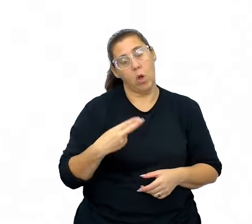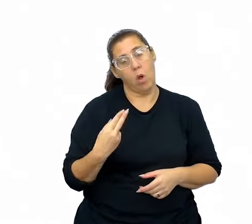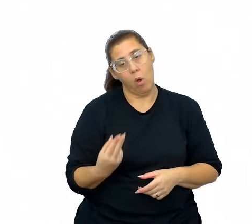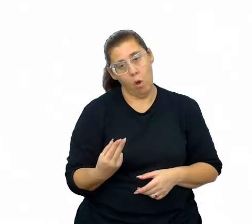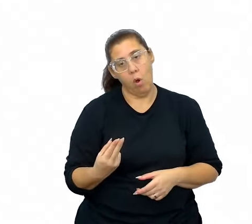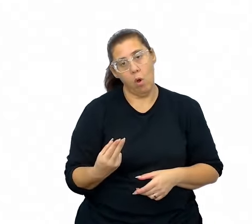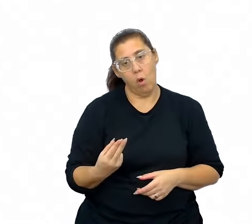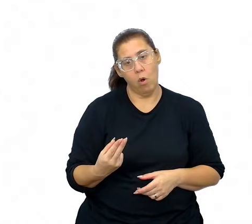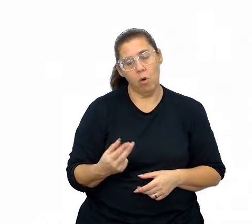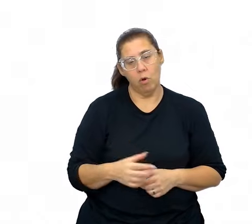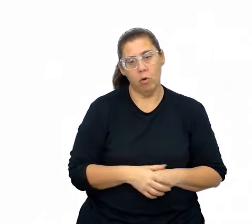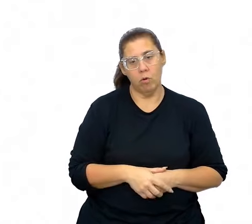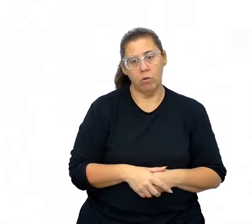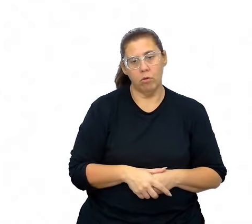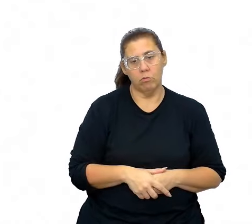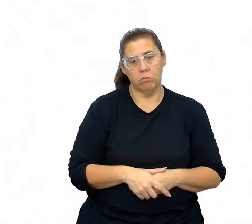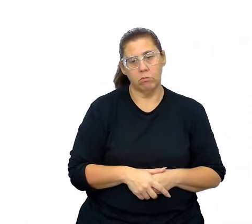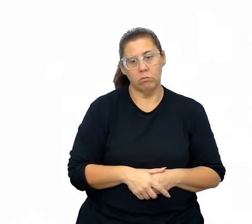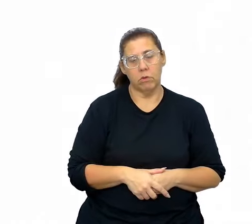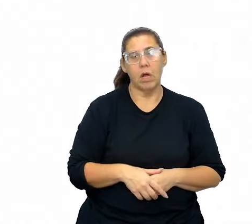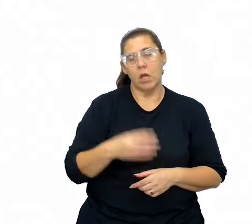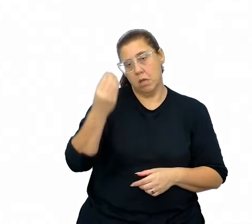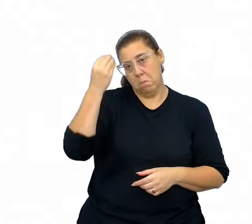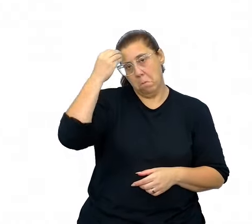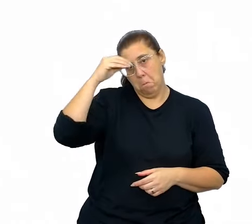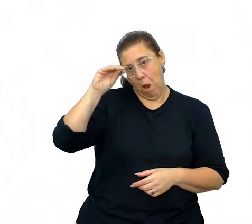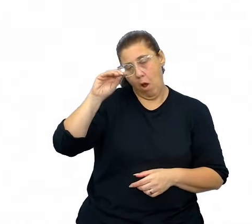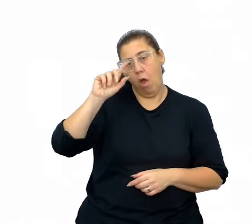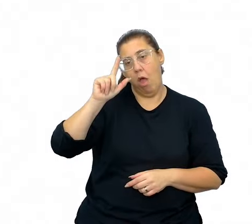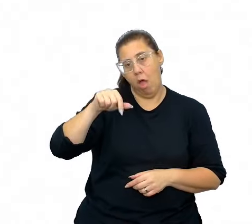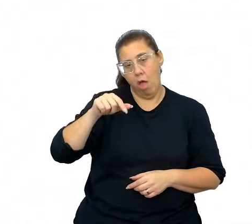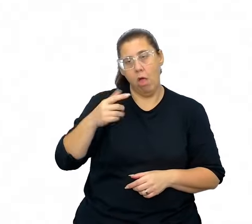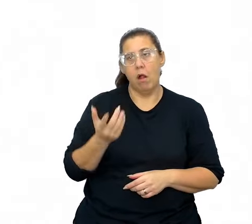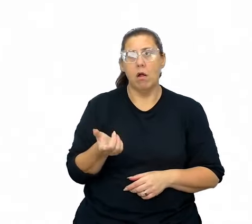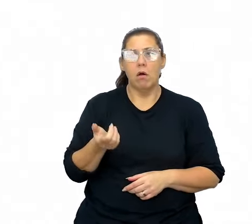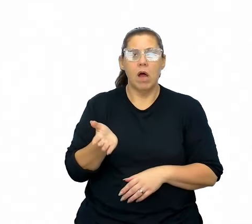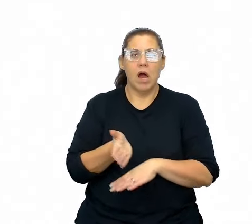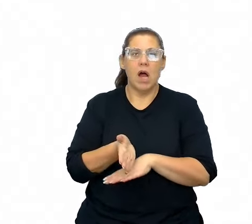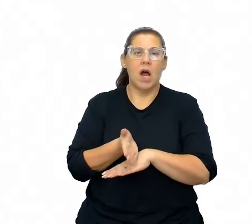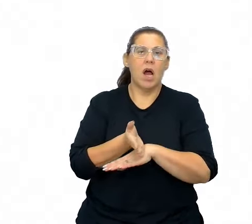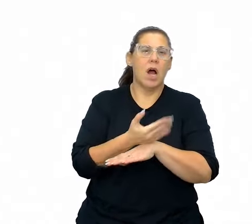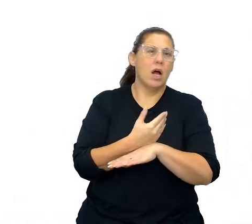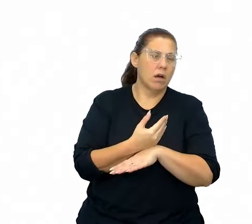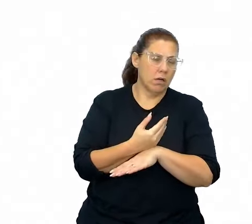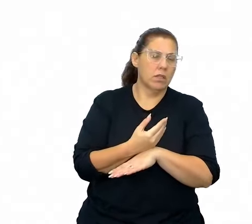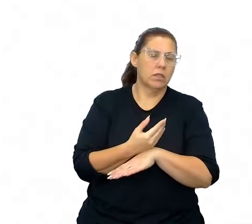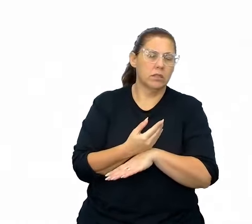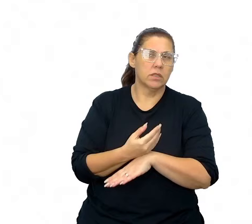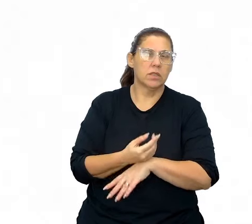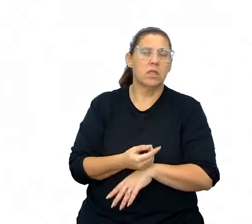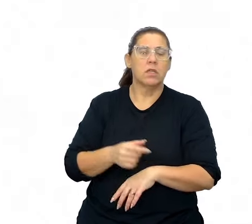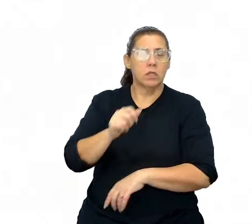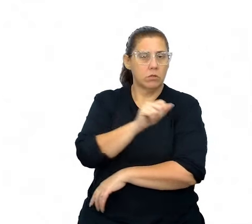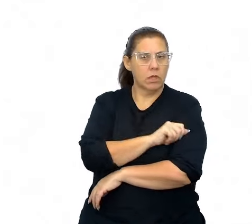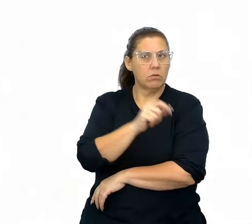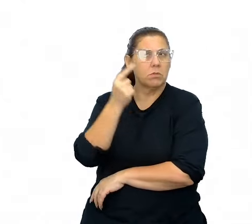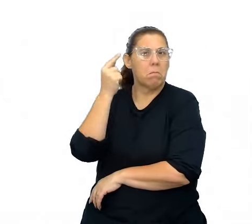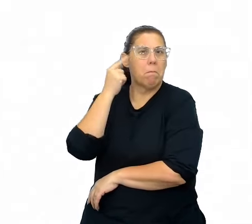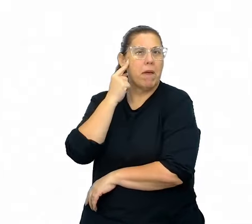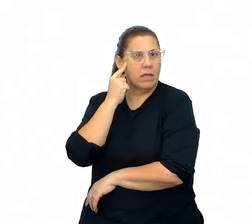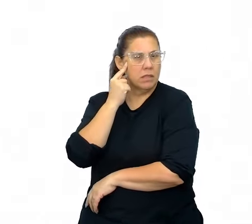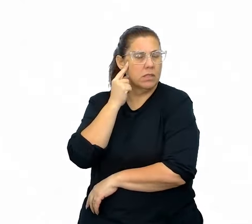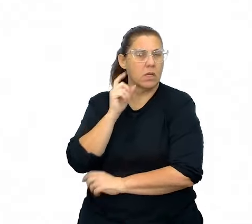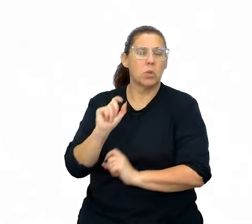sejam descartadas. Essas hipóteses, o que são? São antecipações levantadas pelas